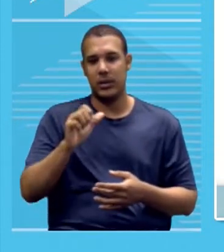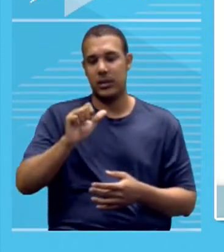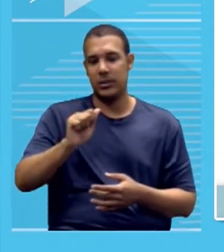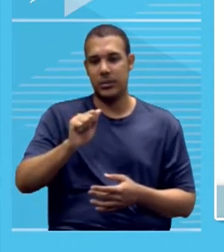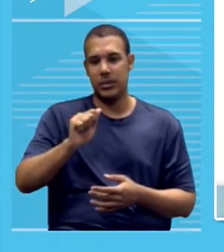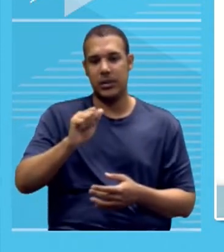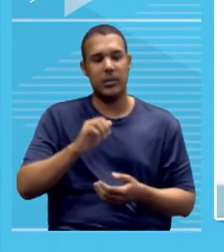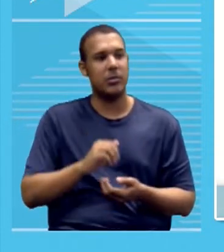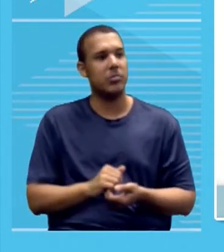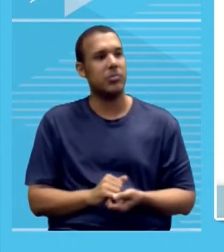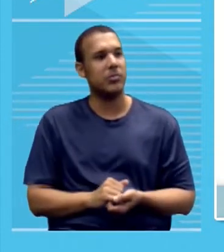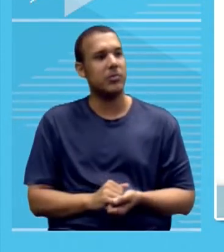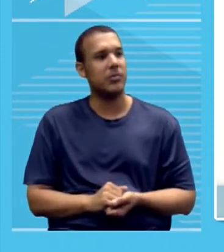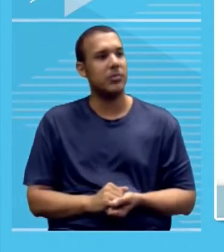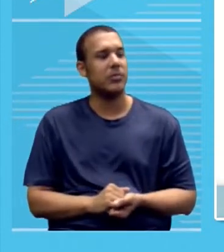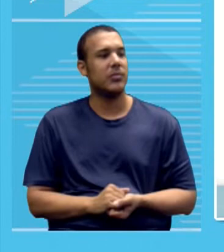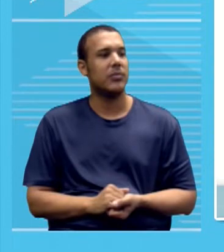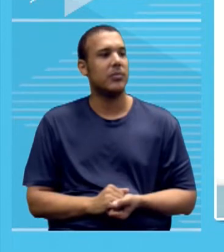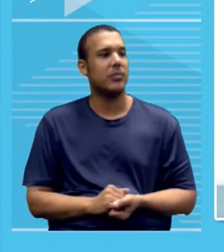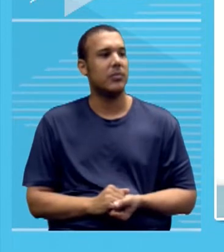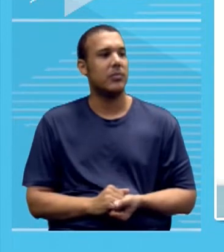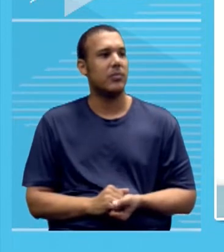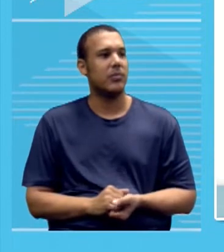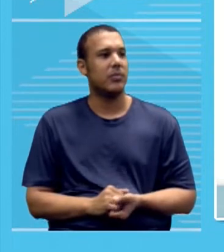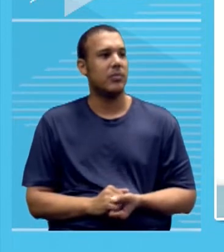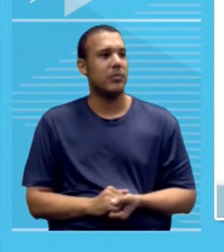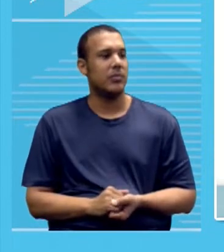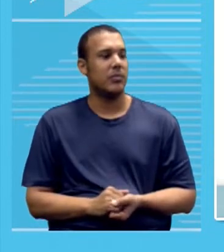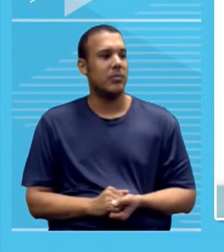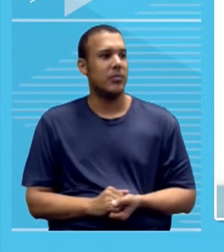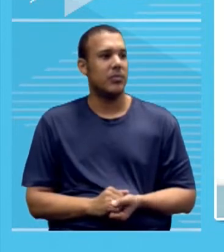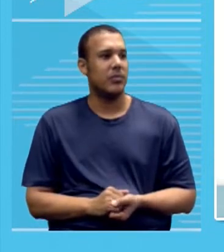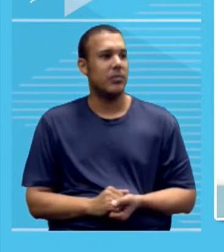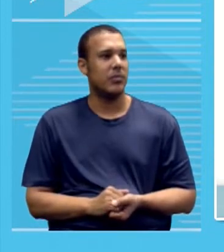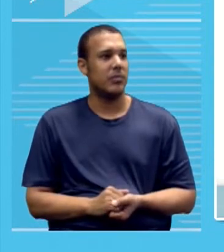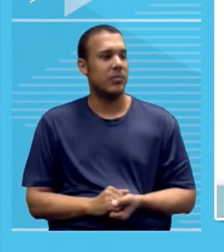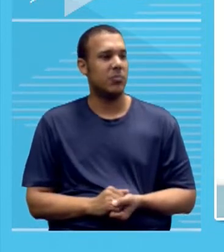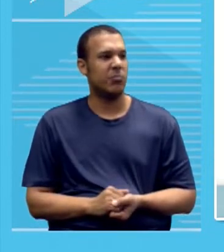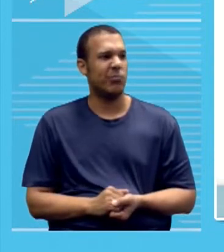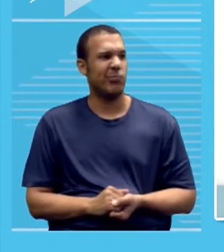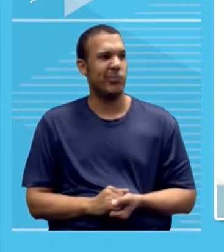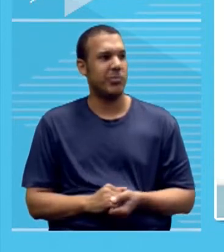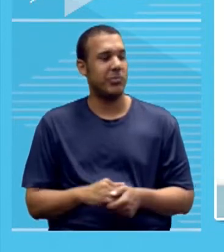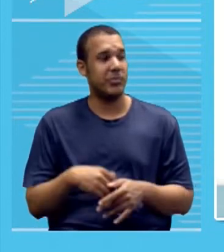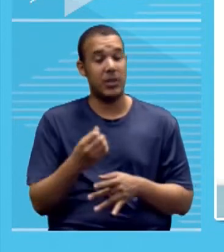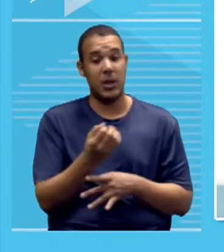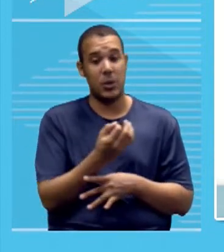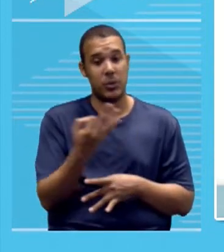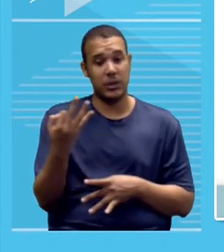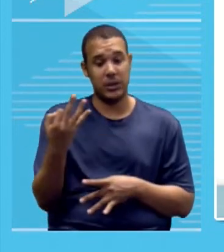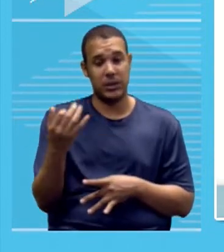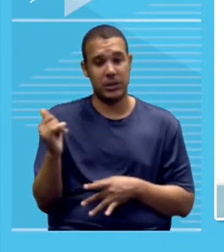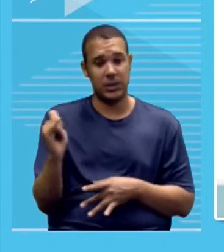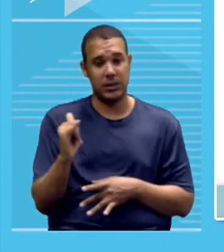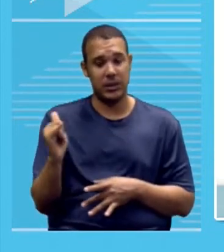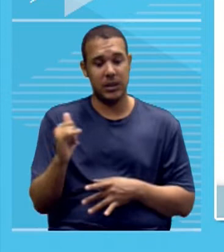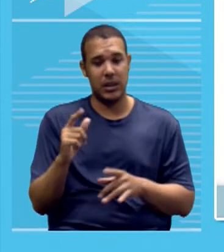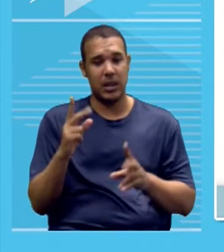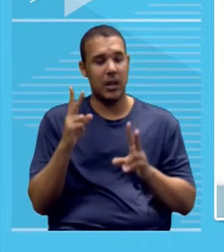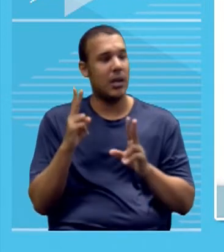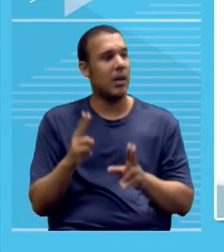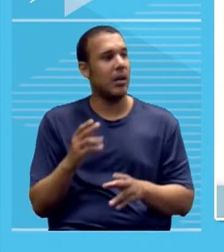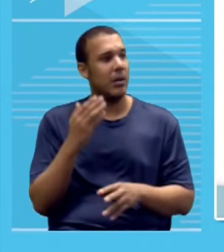Beleza. Então, vamos lá. A minha quantidade de eletricidade é igual